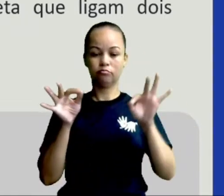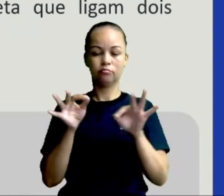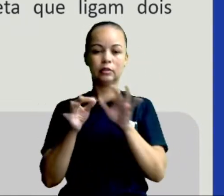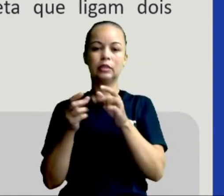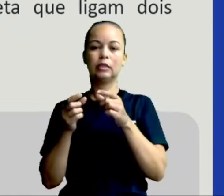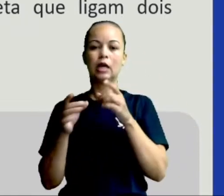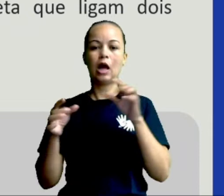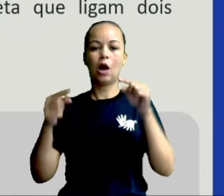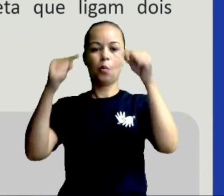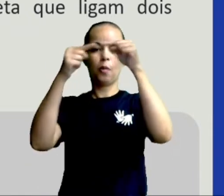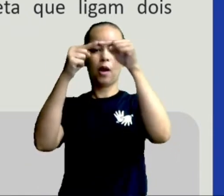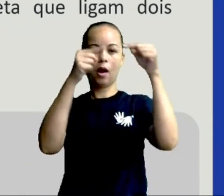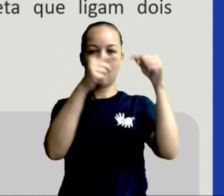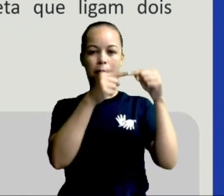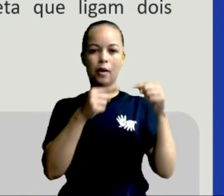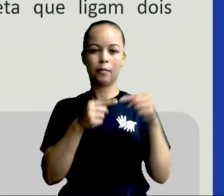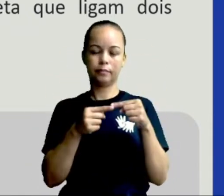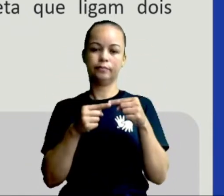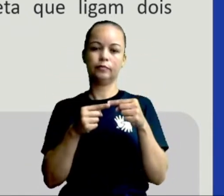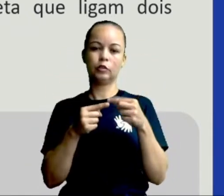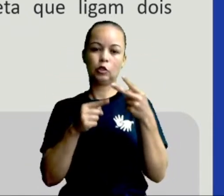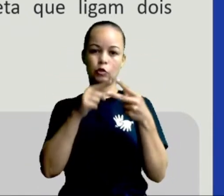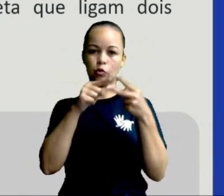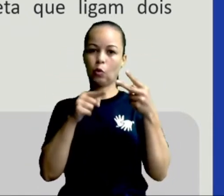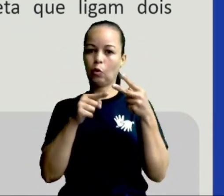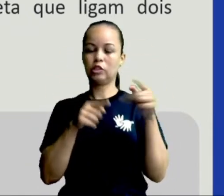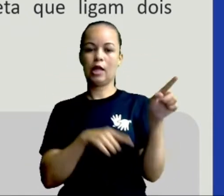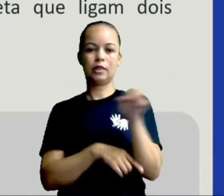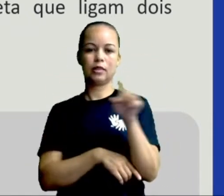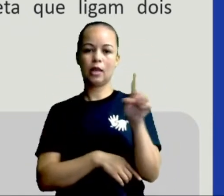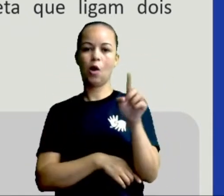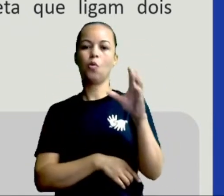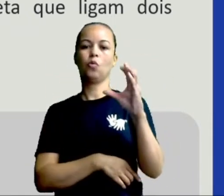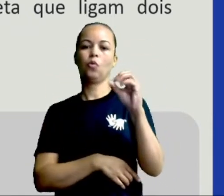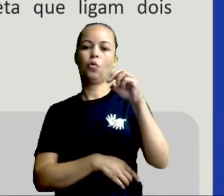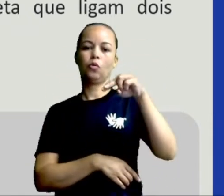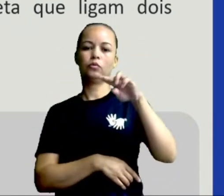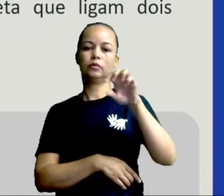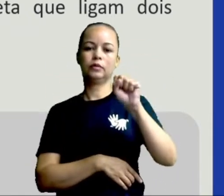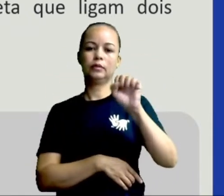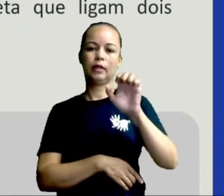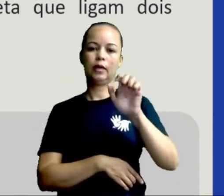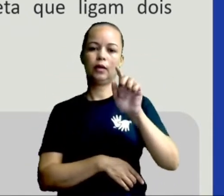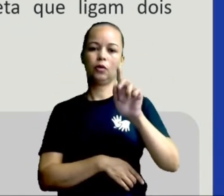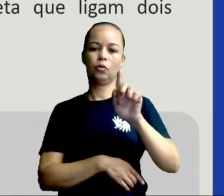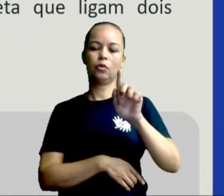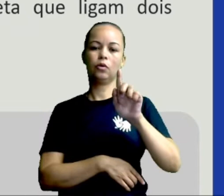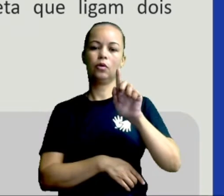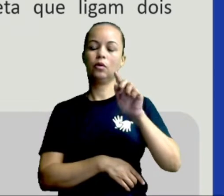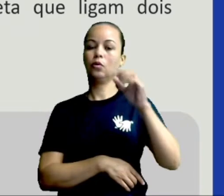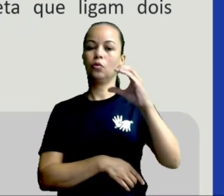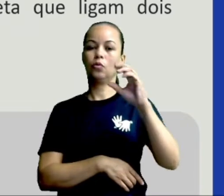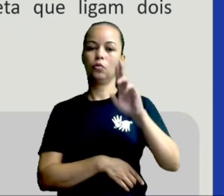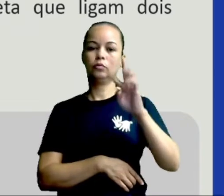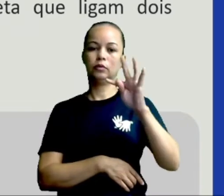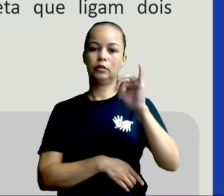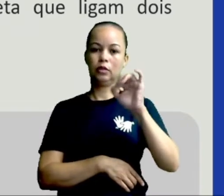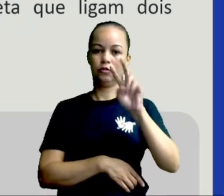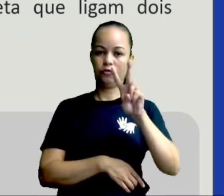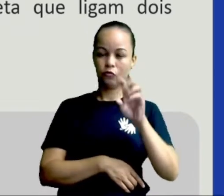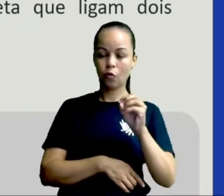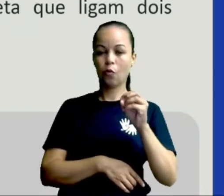dois vértices não consecutivos. Ah, professor, que palavra é essa consecutiva? Consecutivo é que está próximo. Então, os dois lados ali, ó,